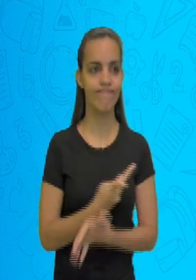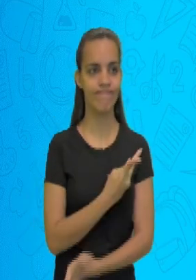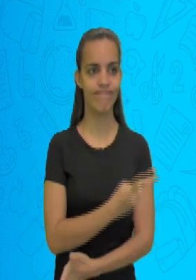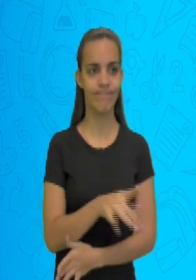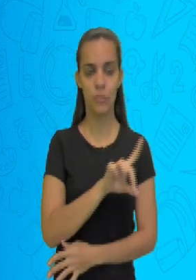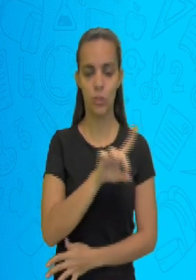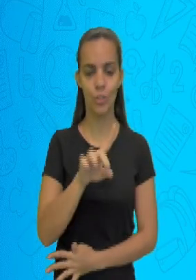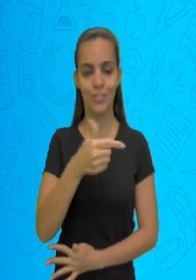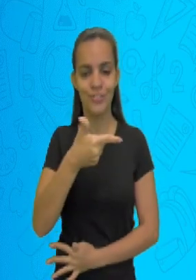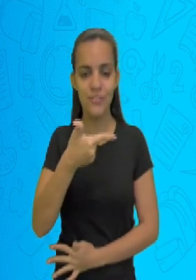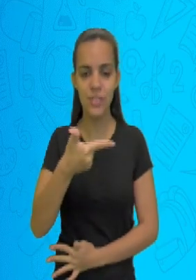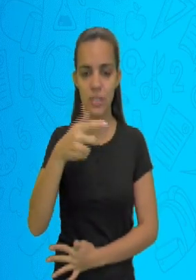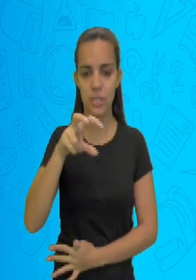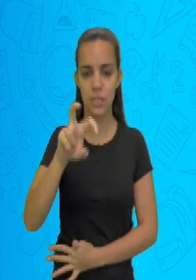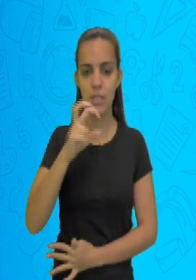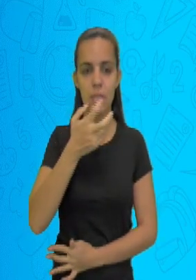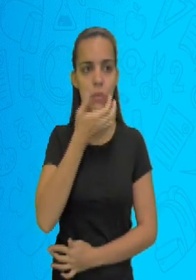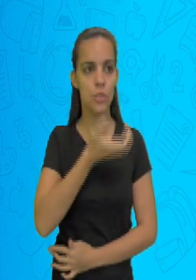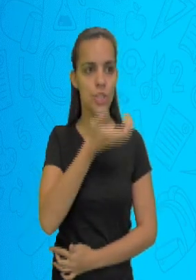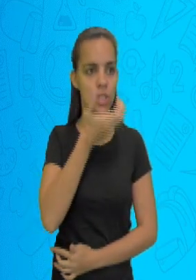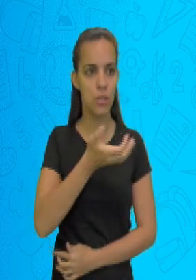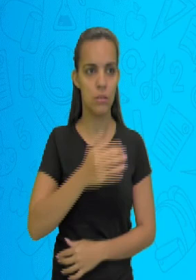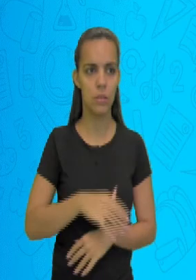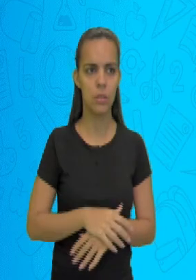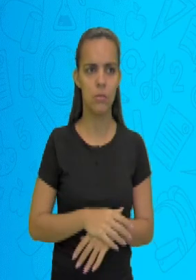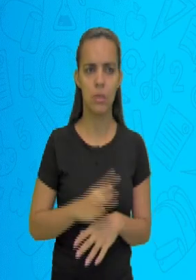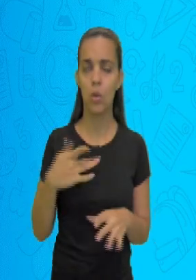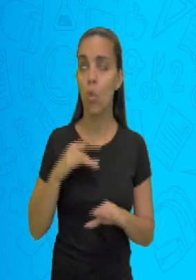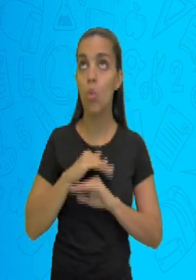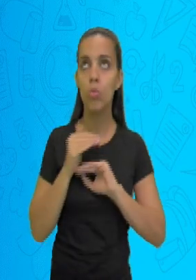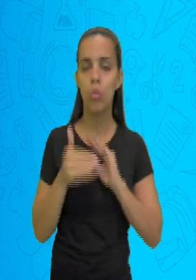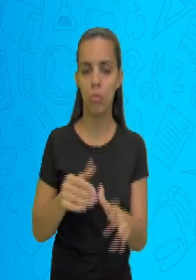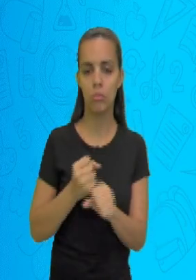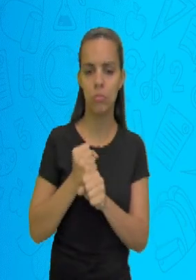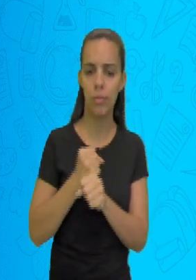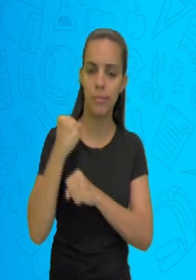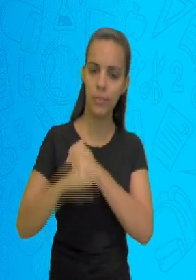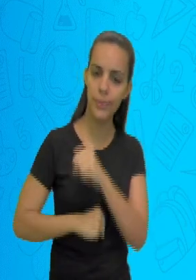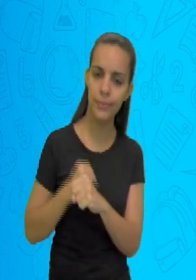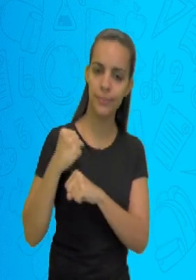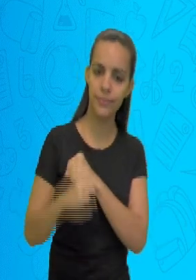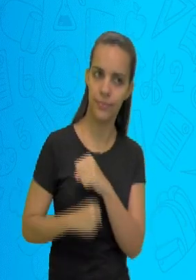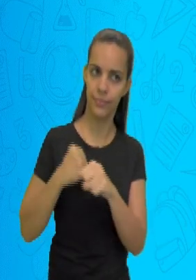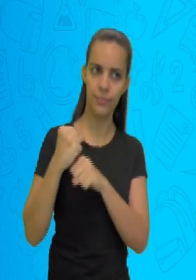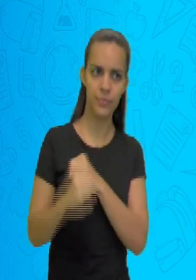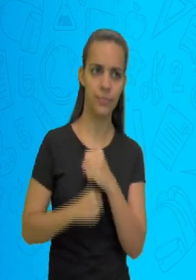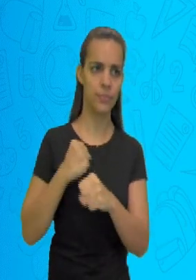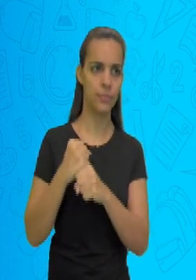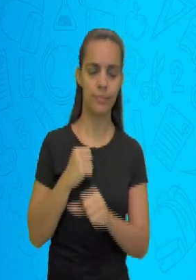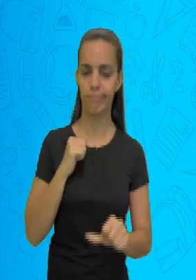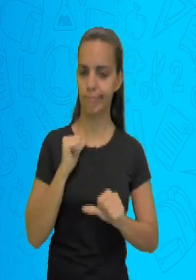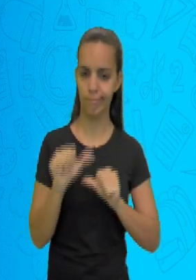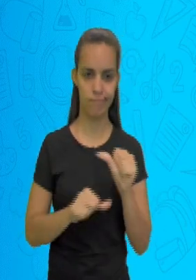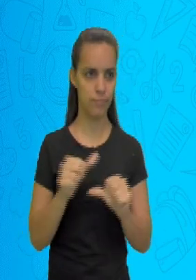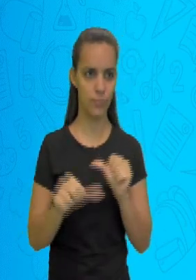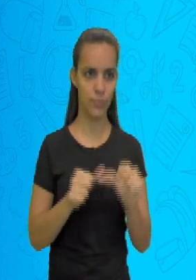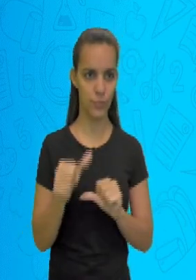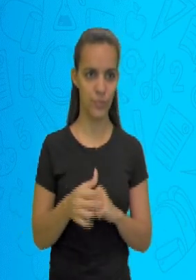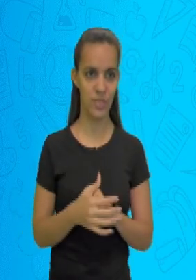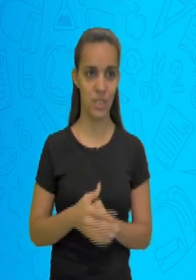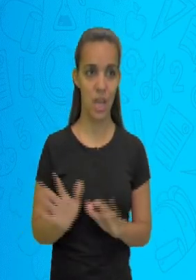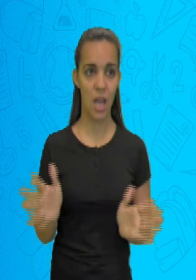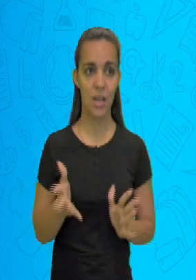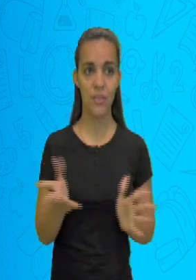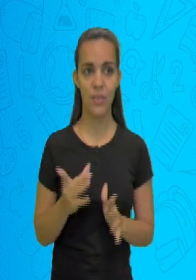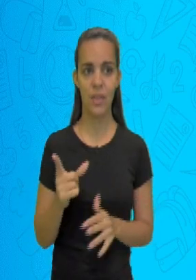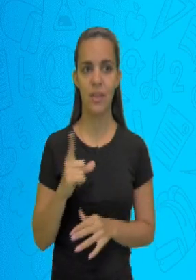no dia 25 de dezembro, de todos os anos. Então, é uma data fixa, ela não muda. Agora, a gente